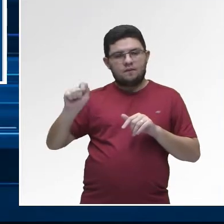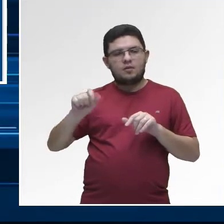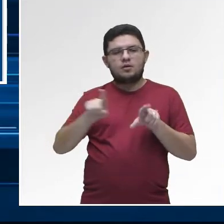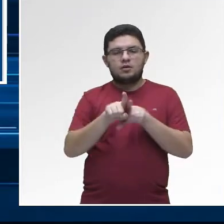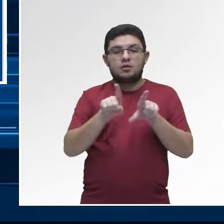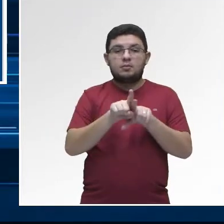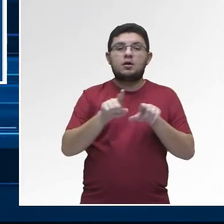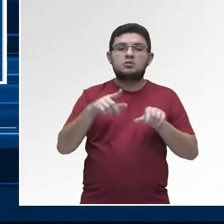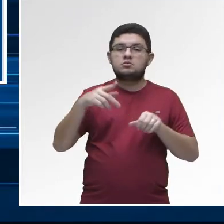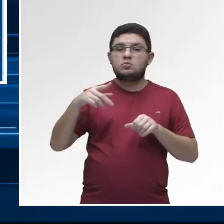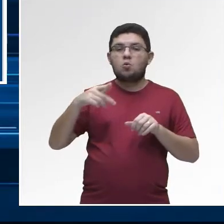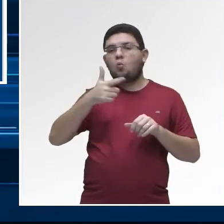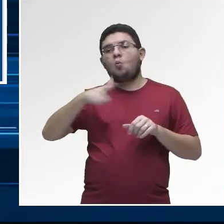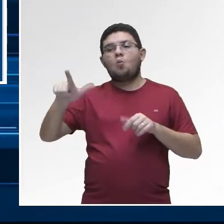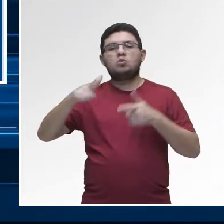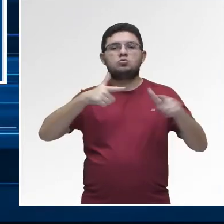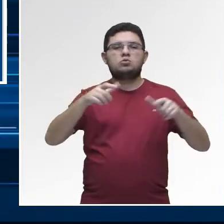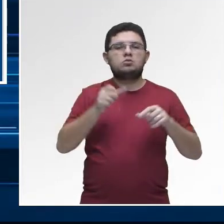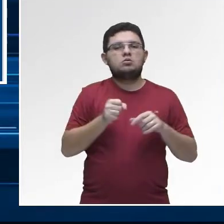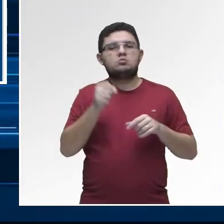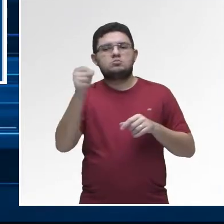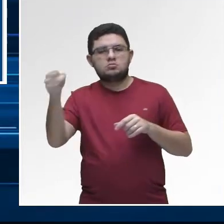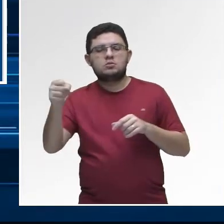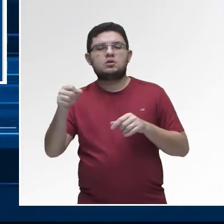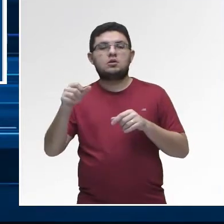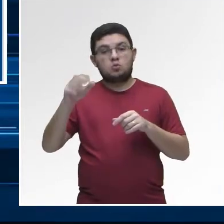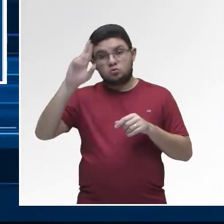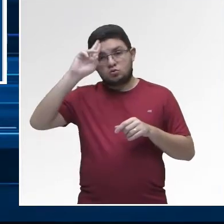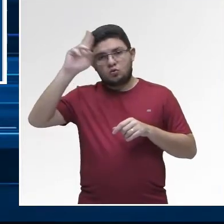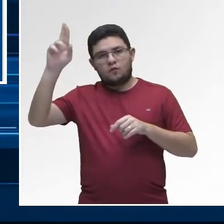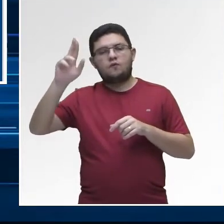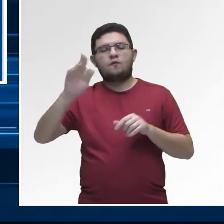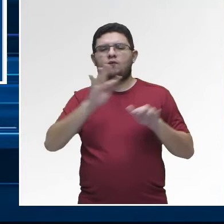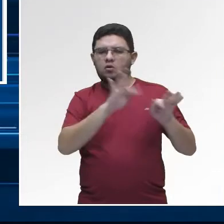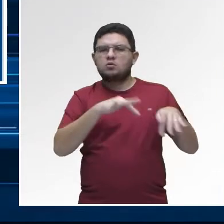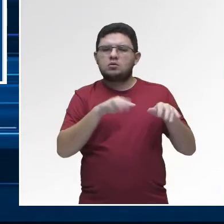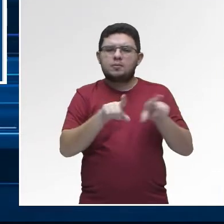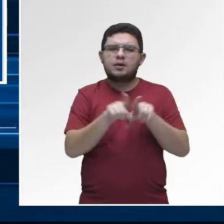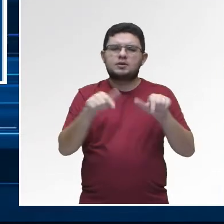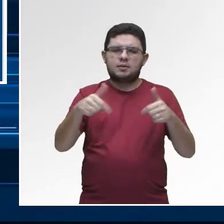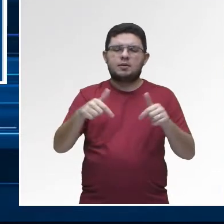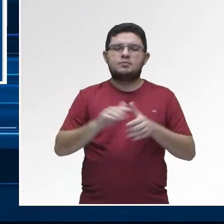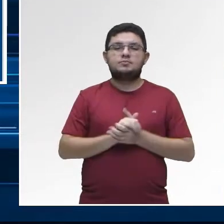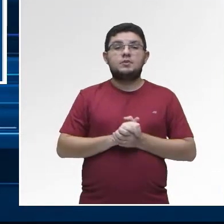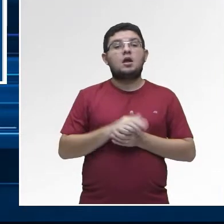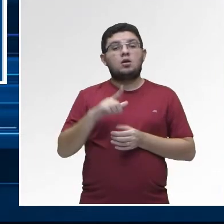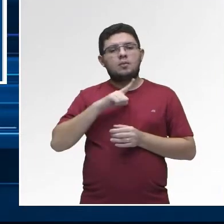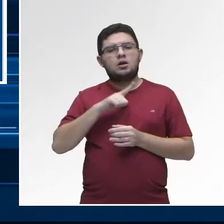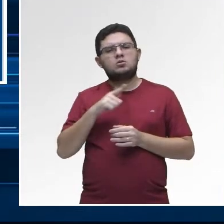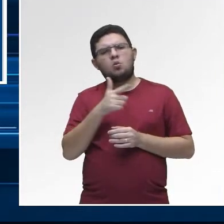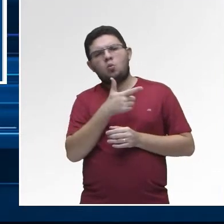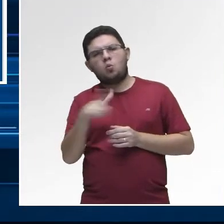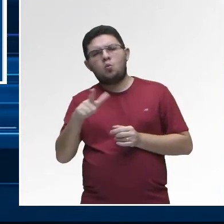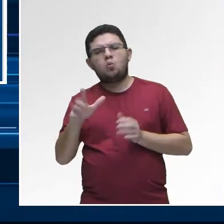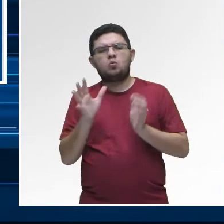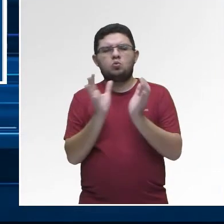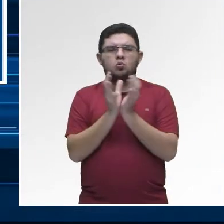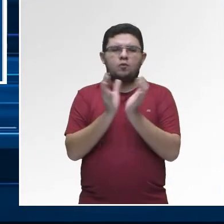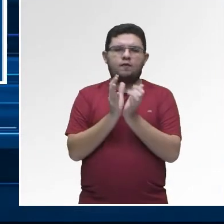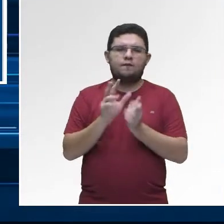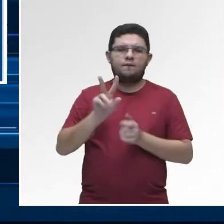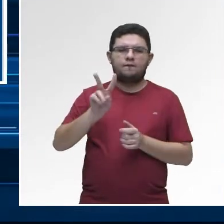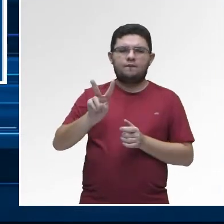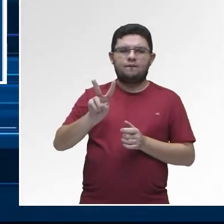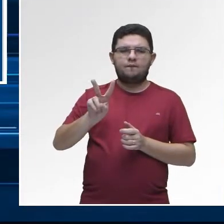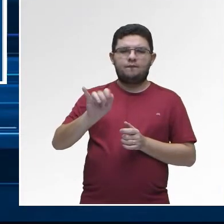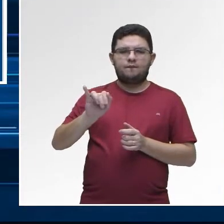também na terra do senhor feudal. E os vilões? Os vilões eram trabalhadores livres, não presos